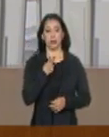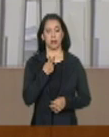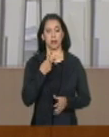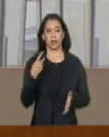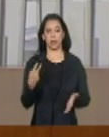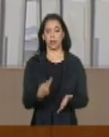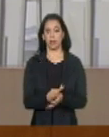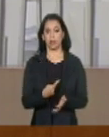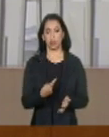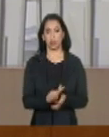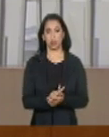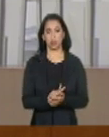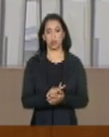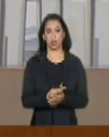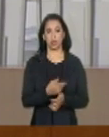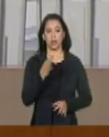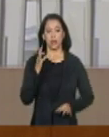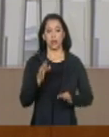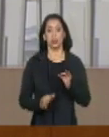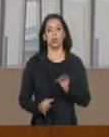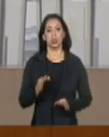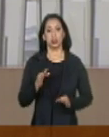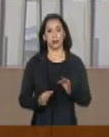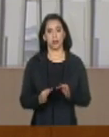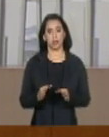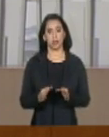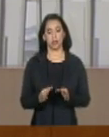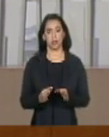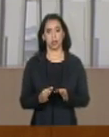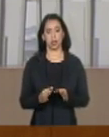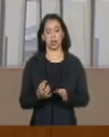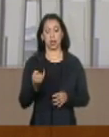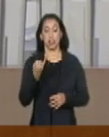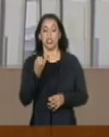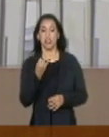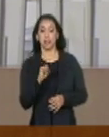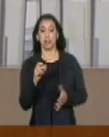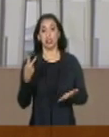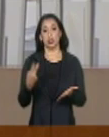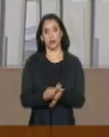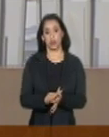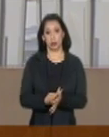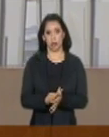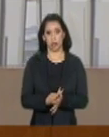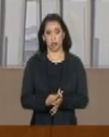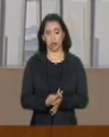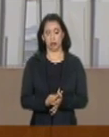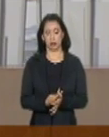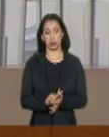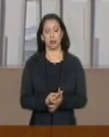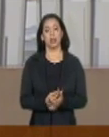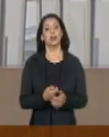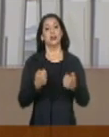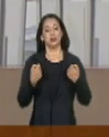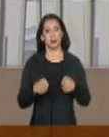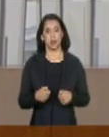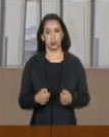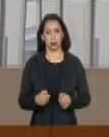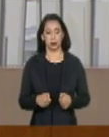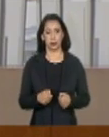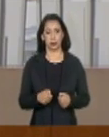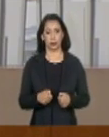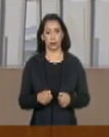meio de decisão judicial. Acaso possível, seria necessário